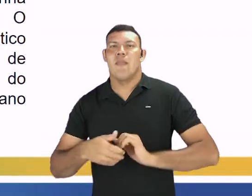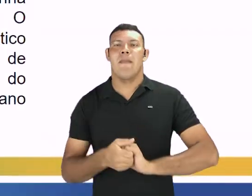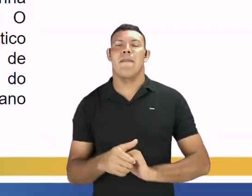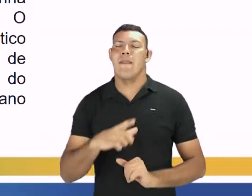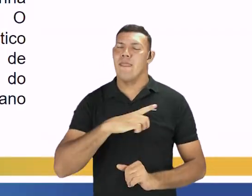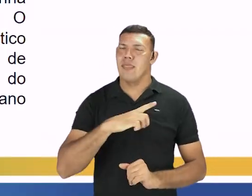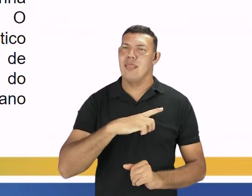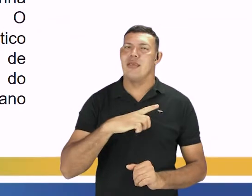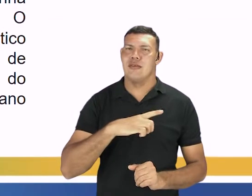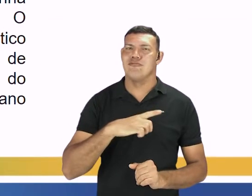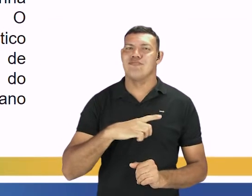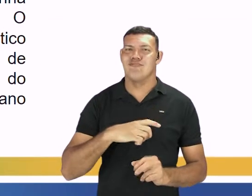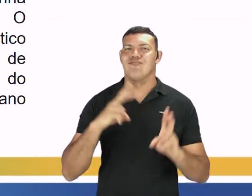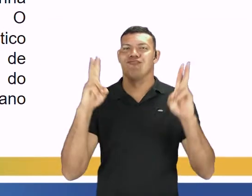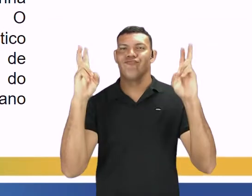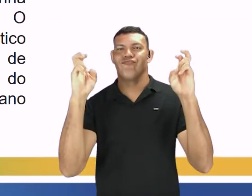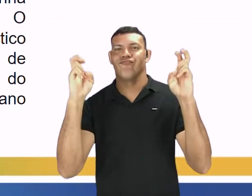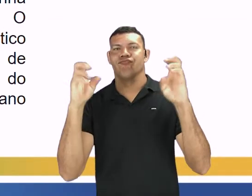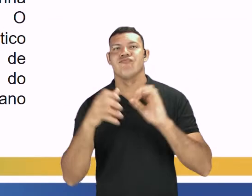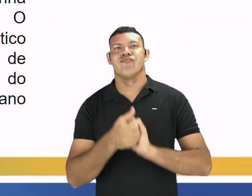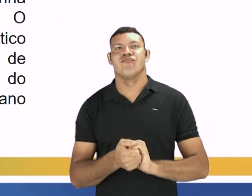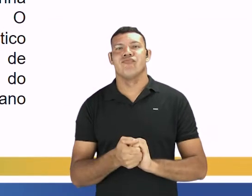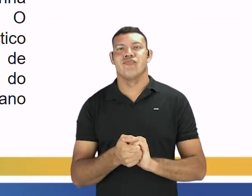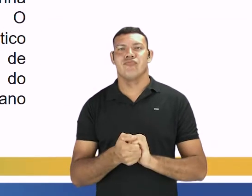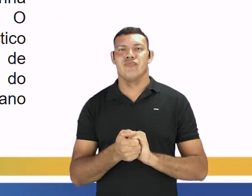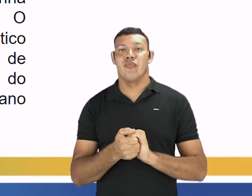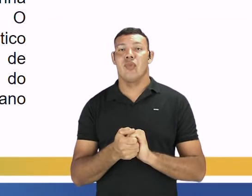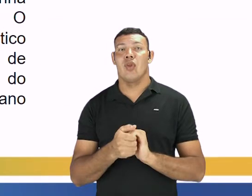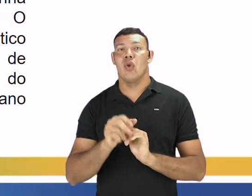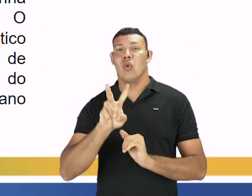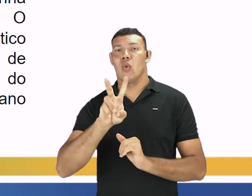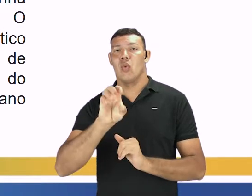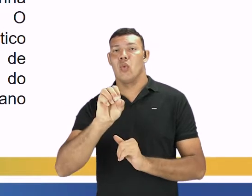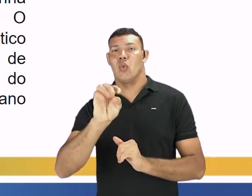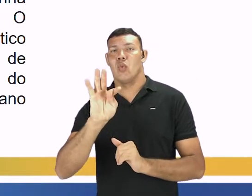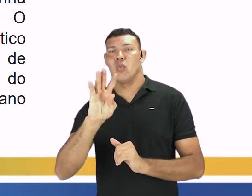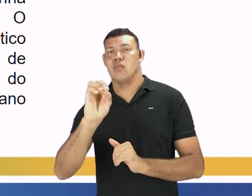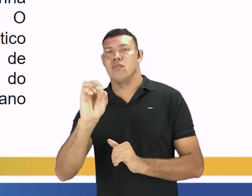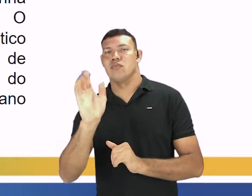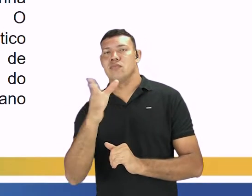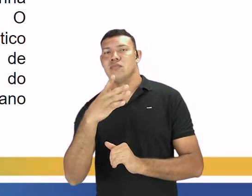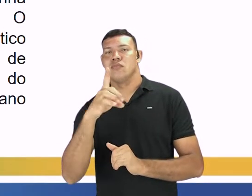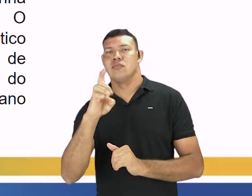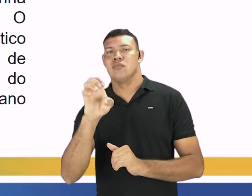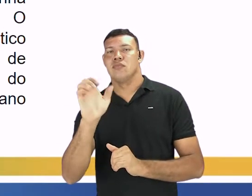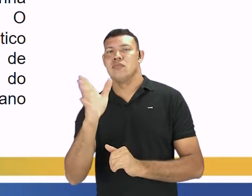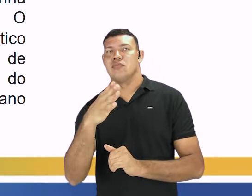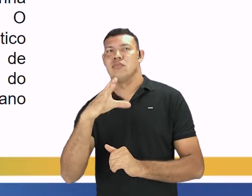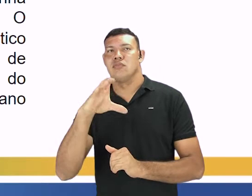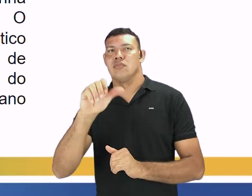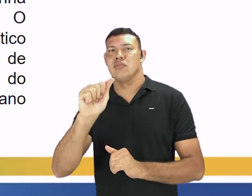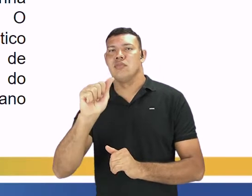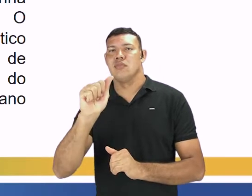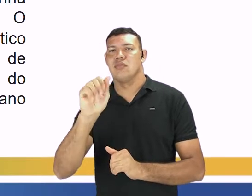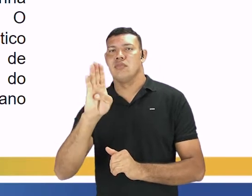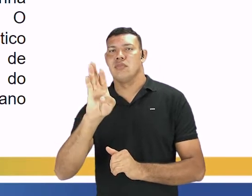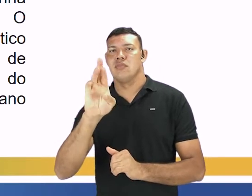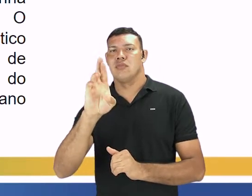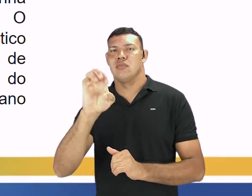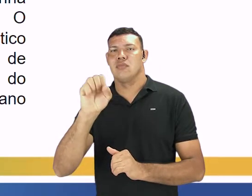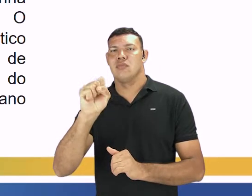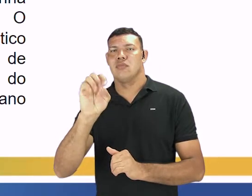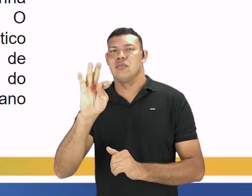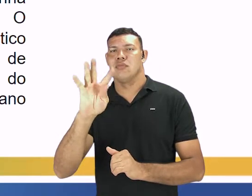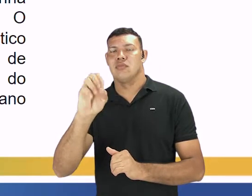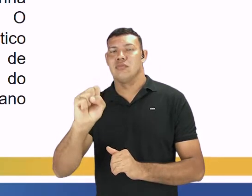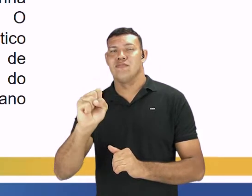gente tem uma expressão muito conhecida que é o voto de cabresto, né? O que seria isso? O cabresto é um equipamento de